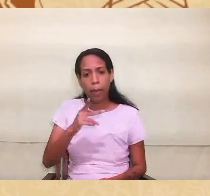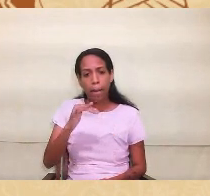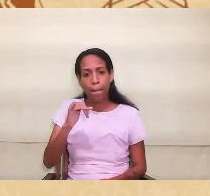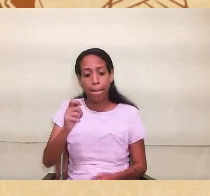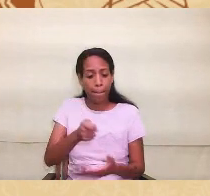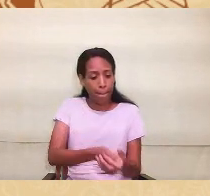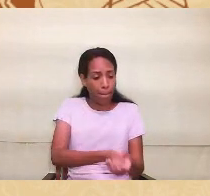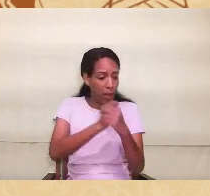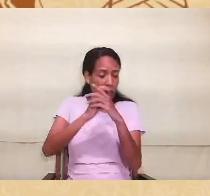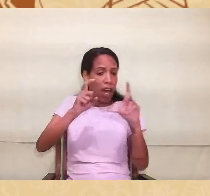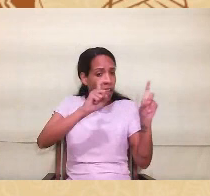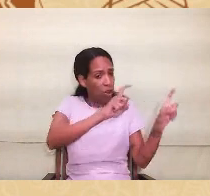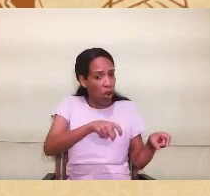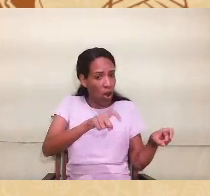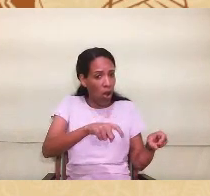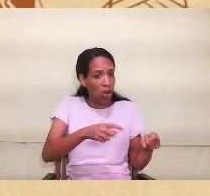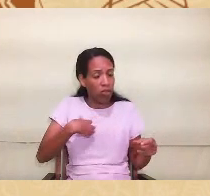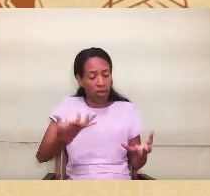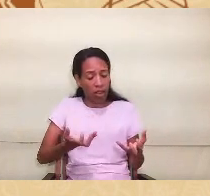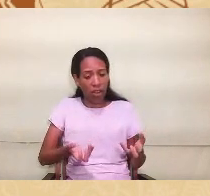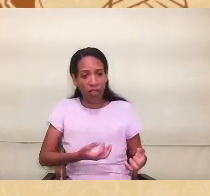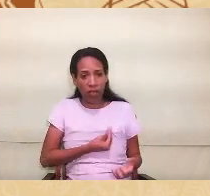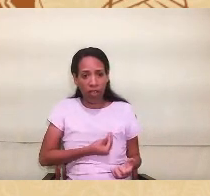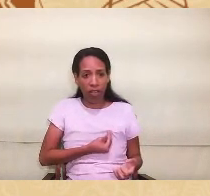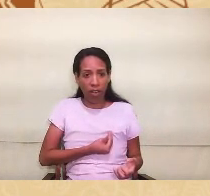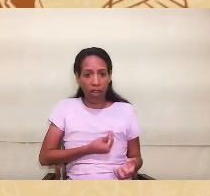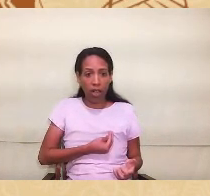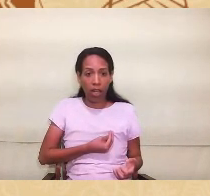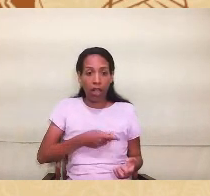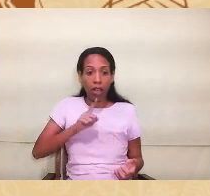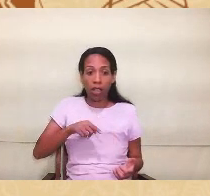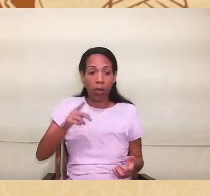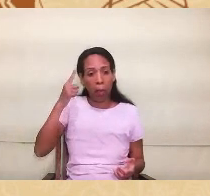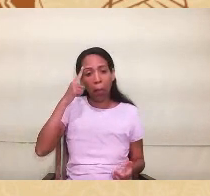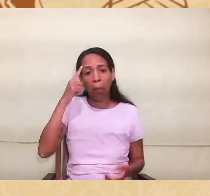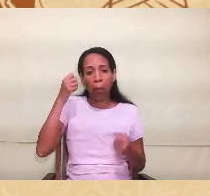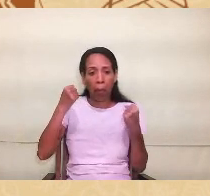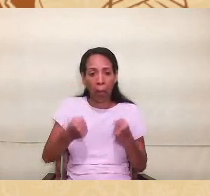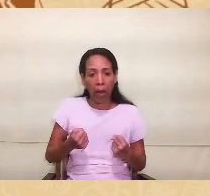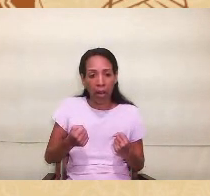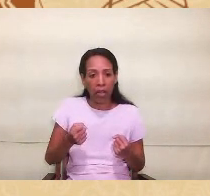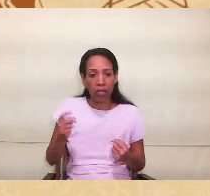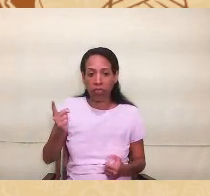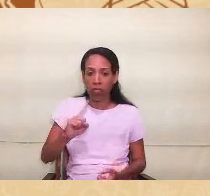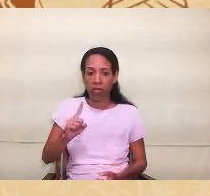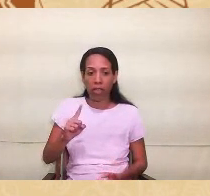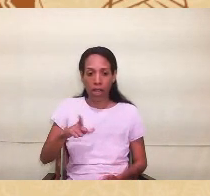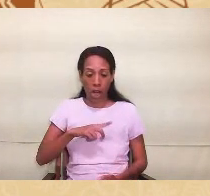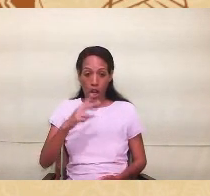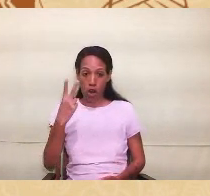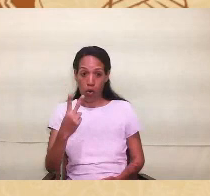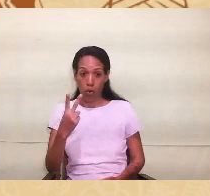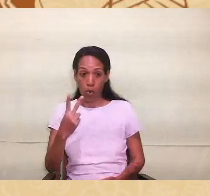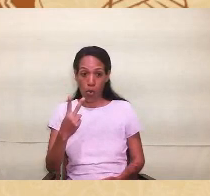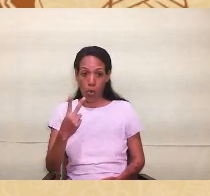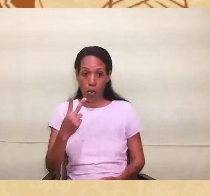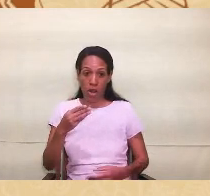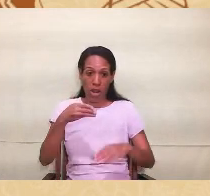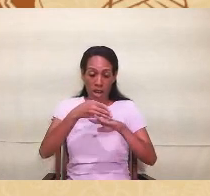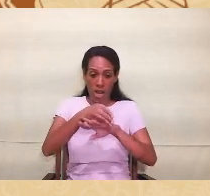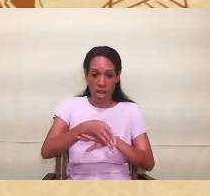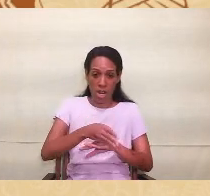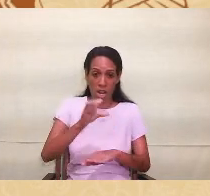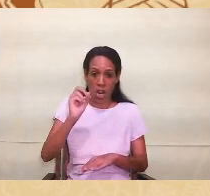roça. Pronto. Sem nenhum peso na consciência. Teve dois meninos aqui da minha aldeia que entraram na cota, né,